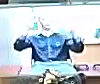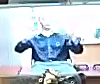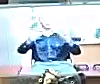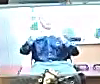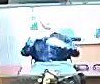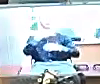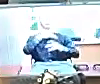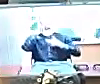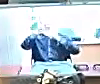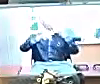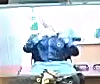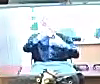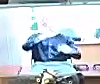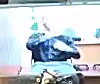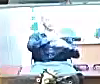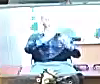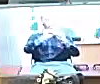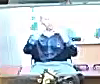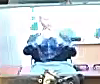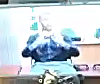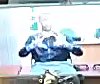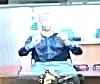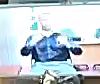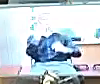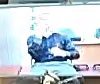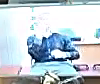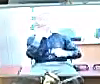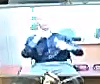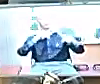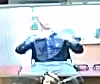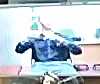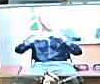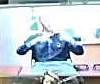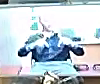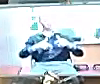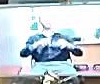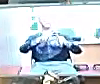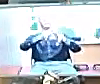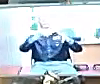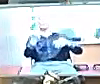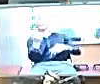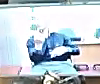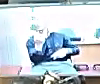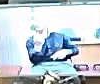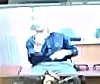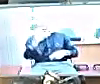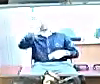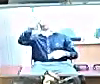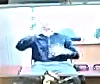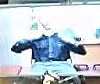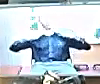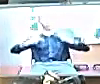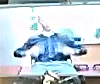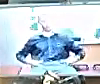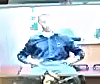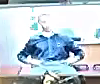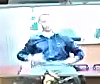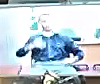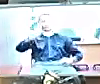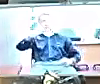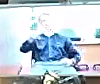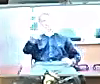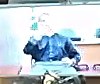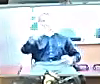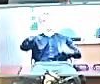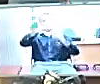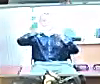social e segurança alimentar trabalho emprego renda e direitos humanos dia 6 de 11 terça-feira